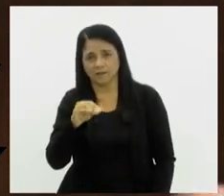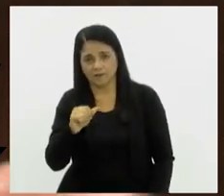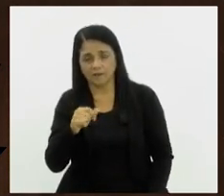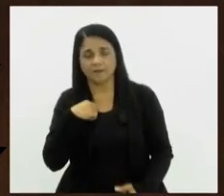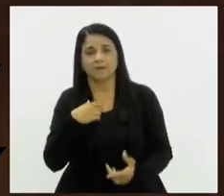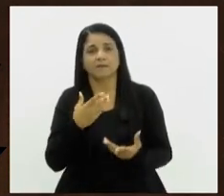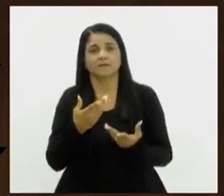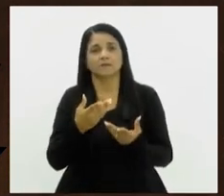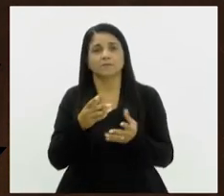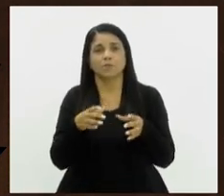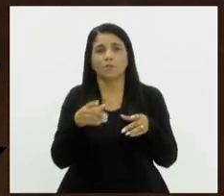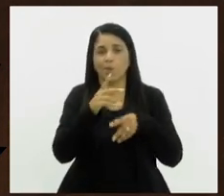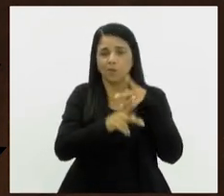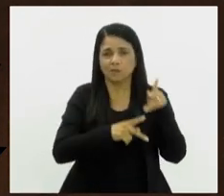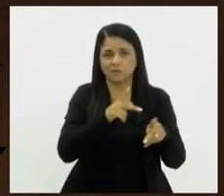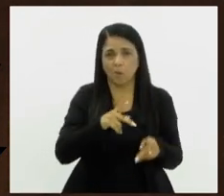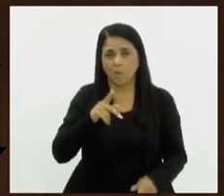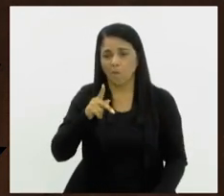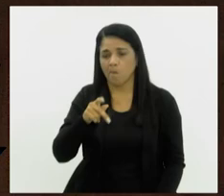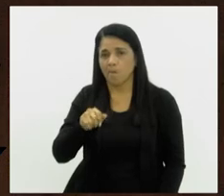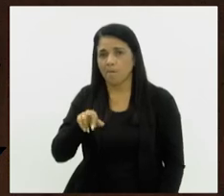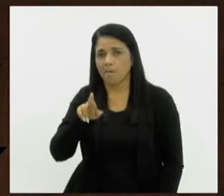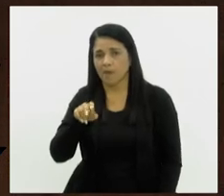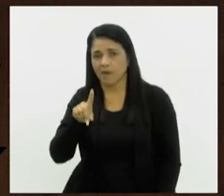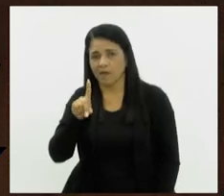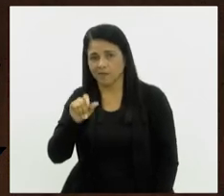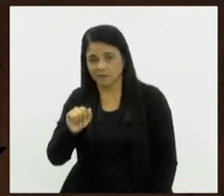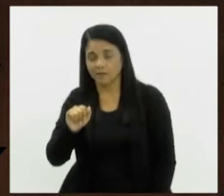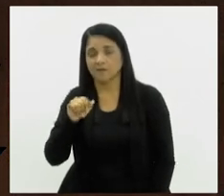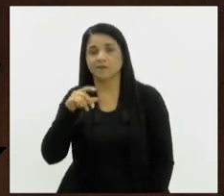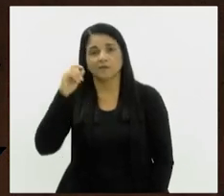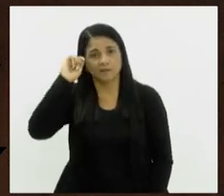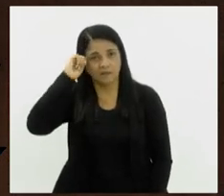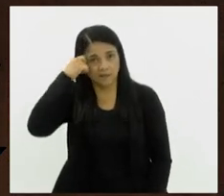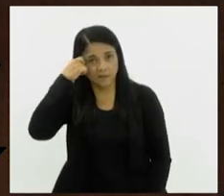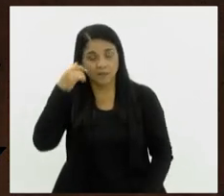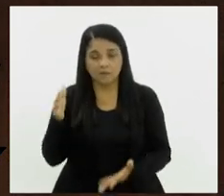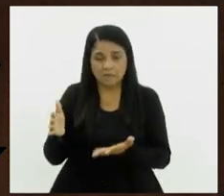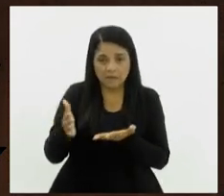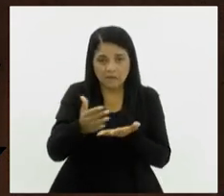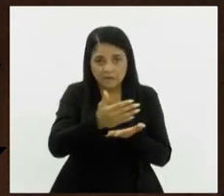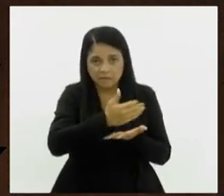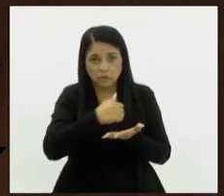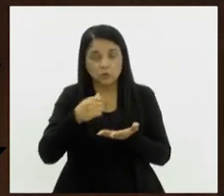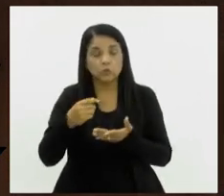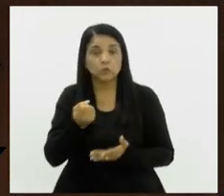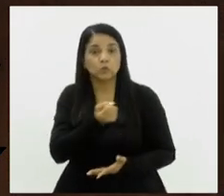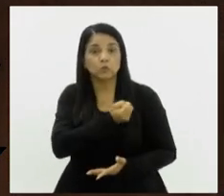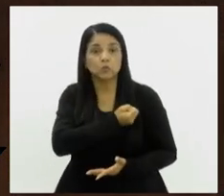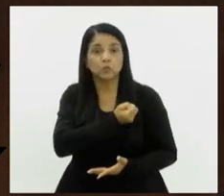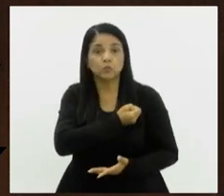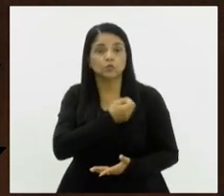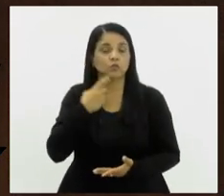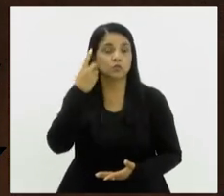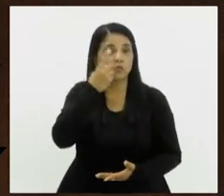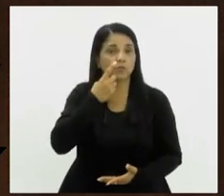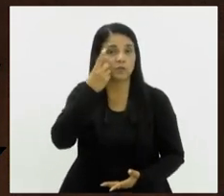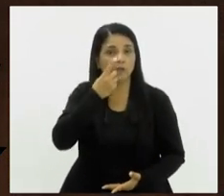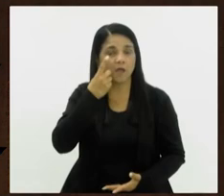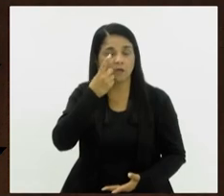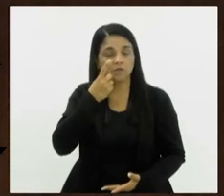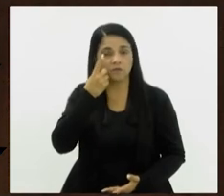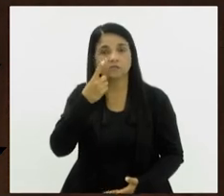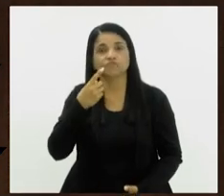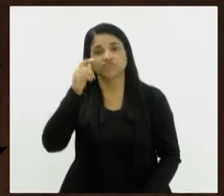negra, ele fez um levantamento de redução do número de deputados negros na Câmara